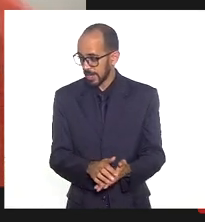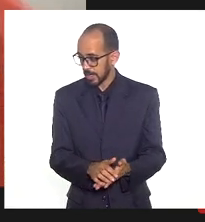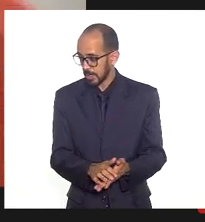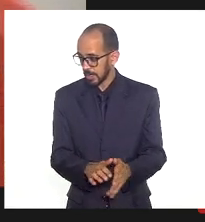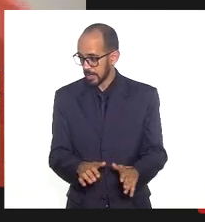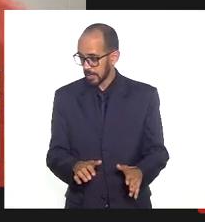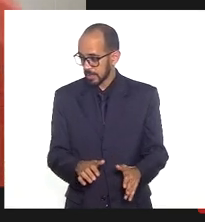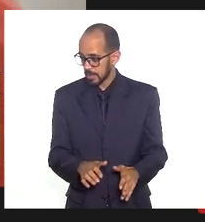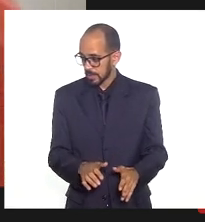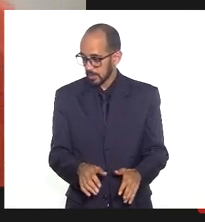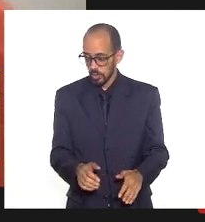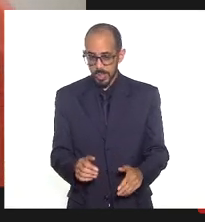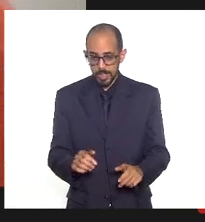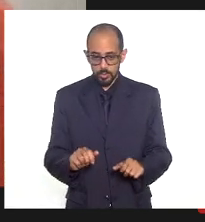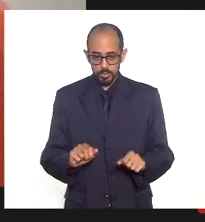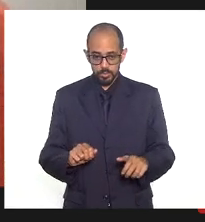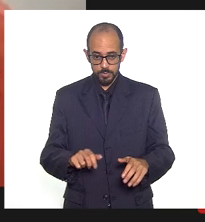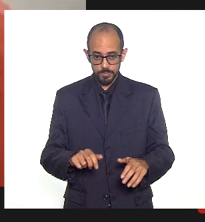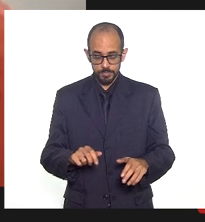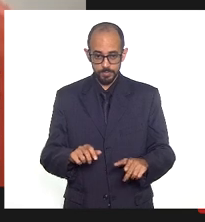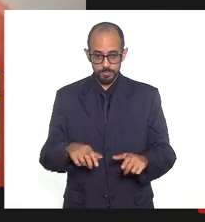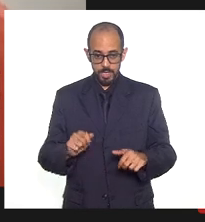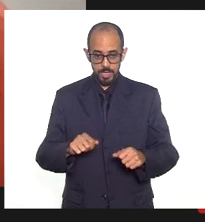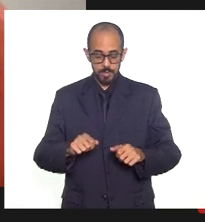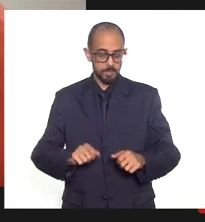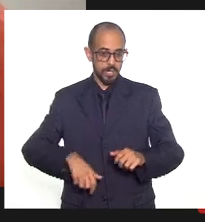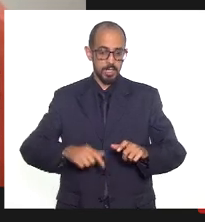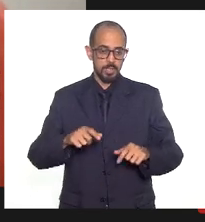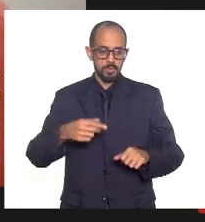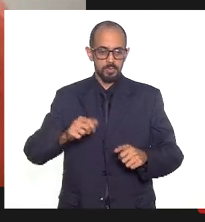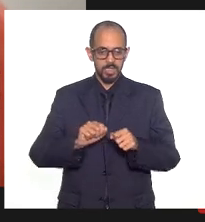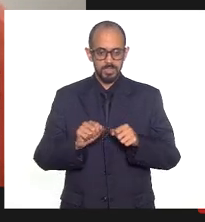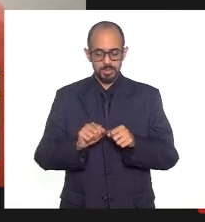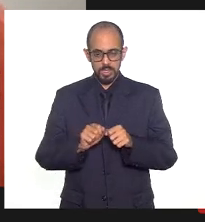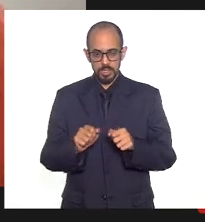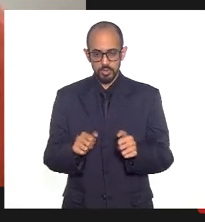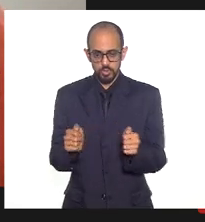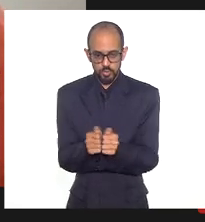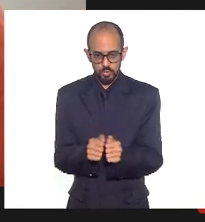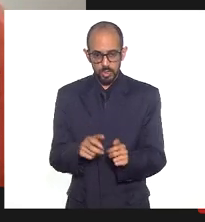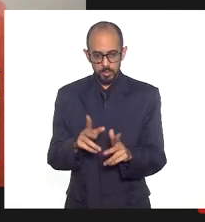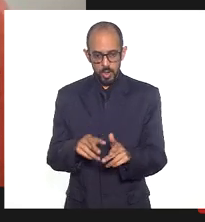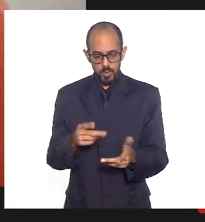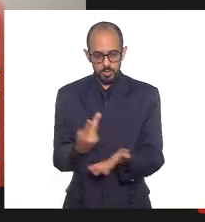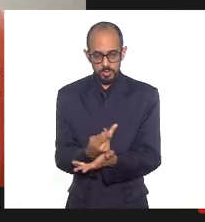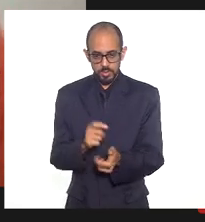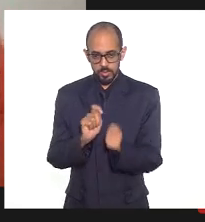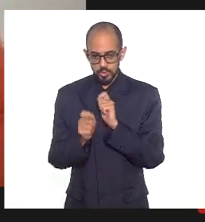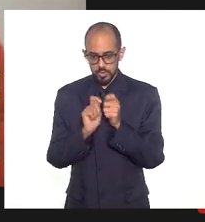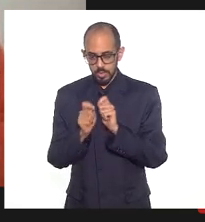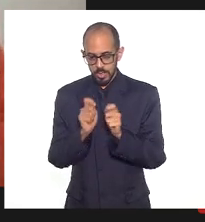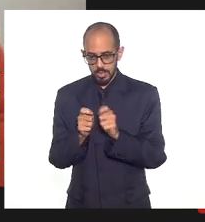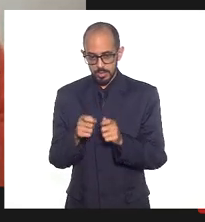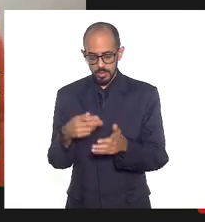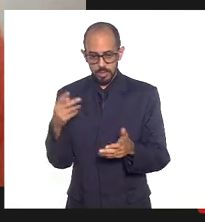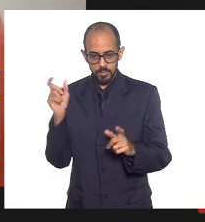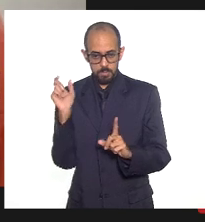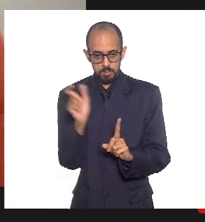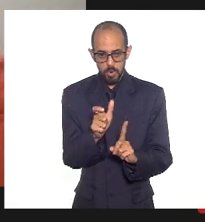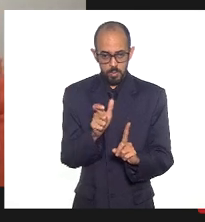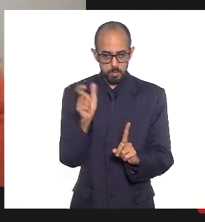seja cerceado na sua atribuição, como aconteceu com a jornalista que foi vilmente